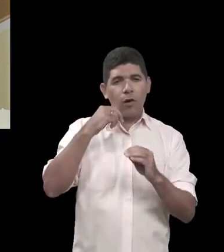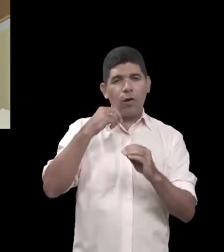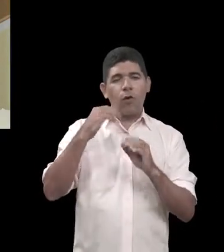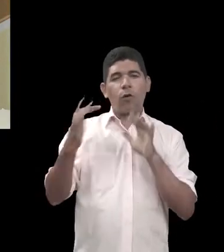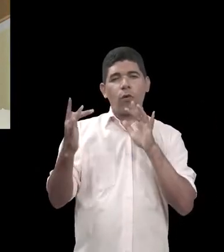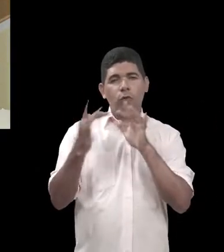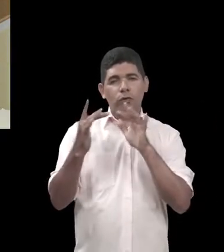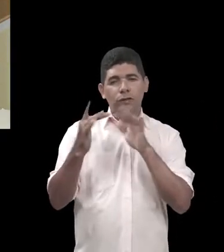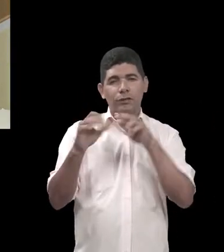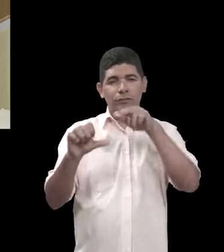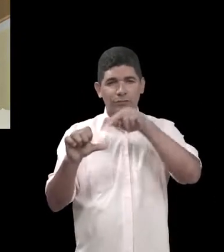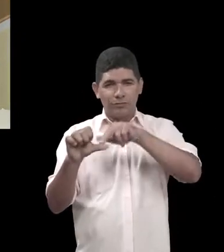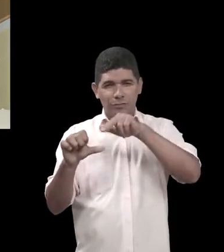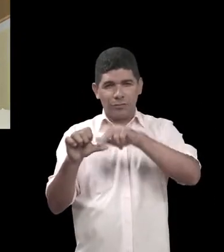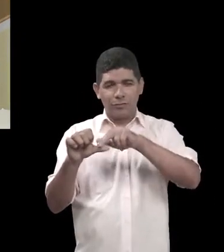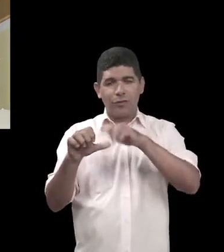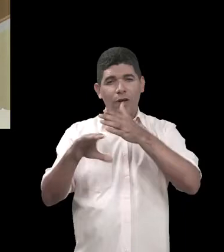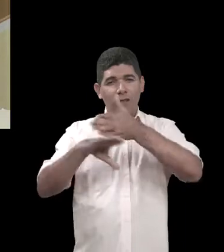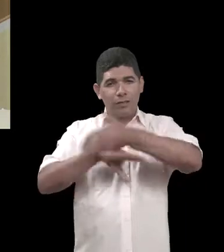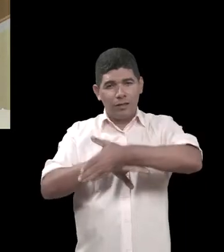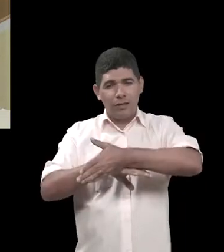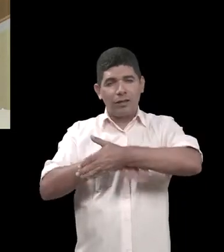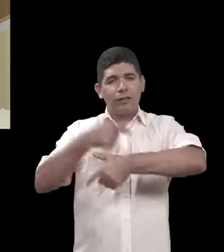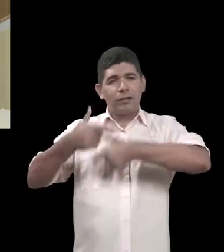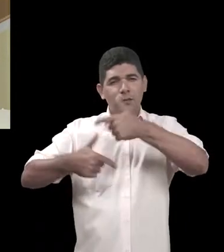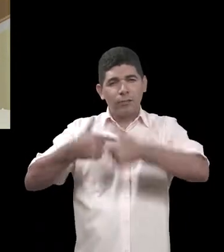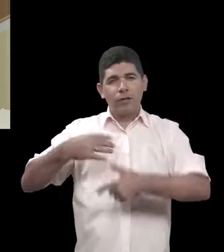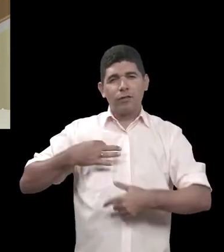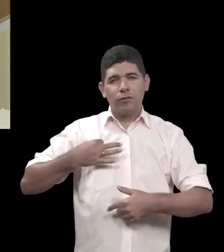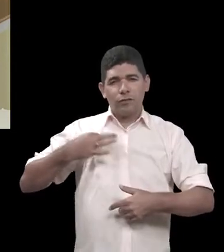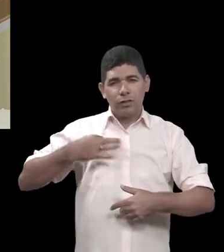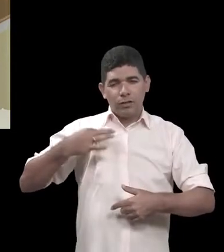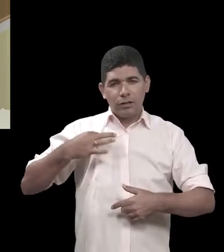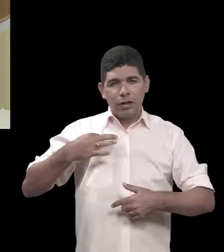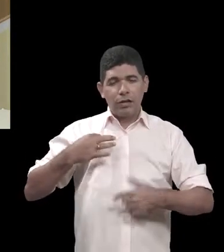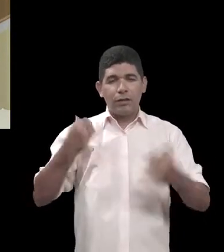na Associação de Surdos e quando essas notícias começaram